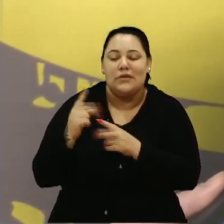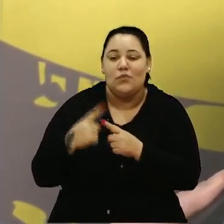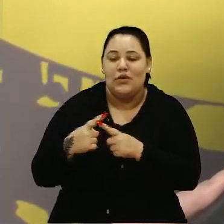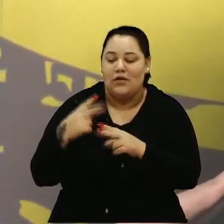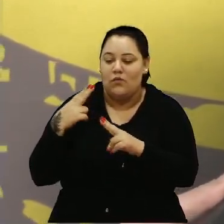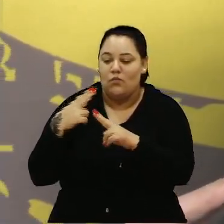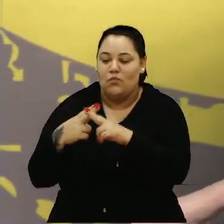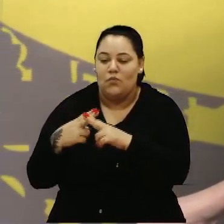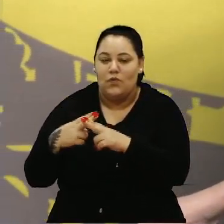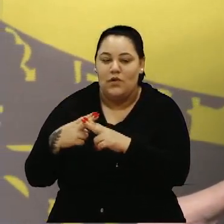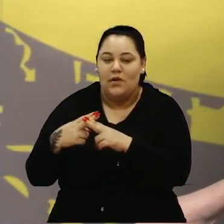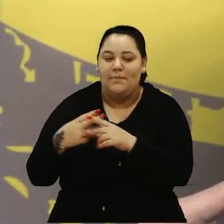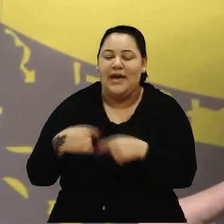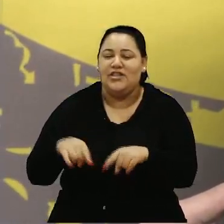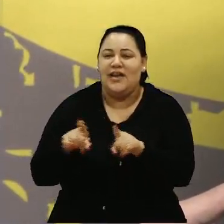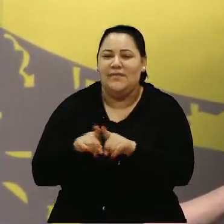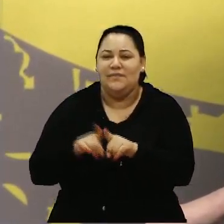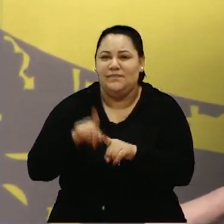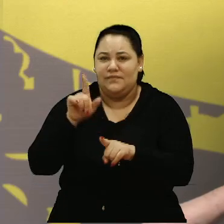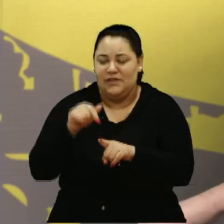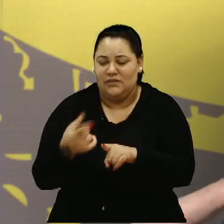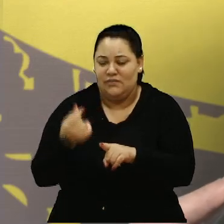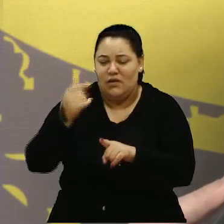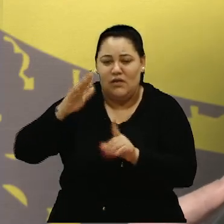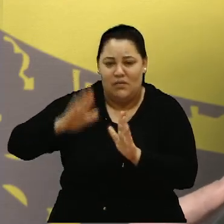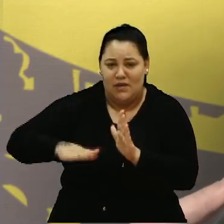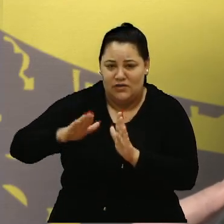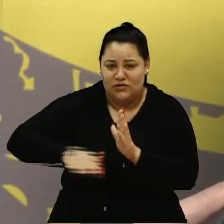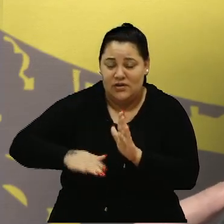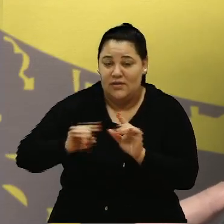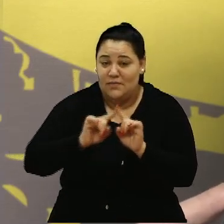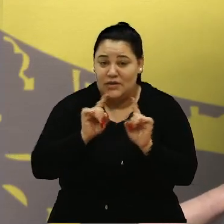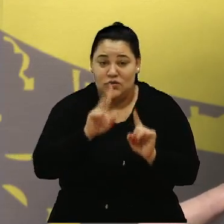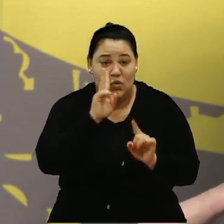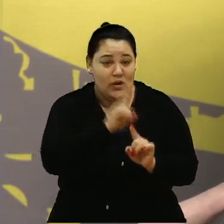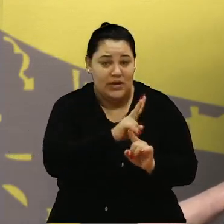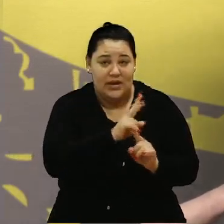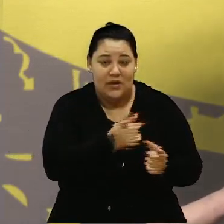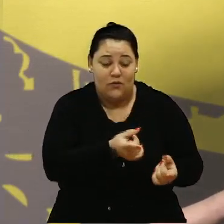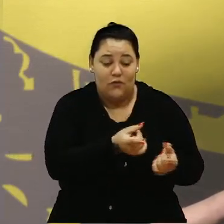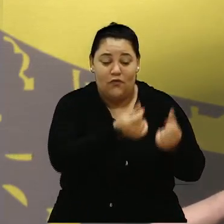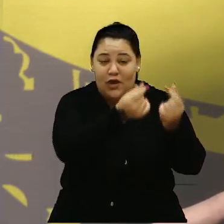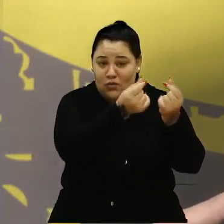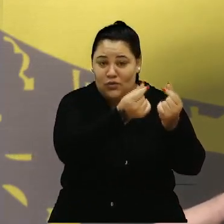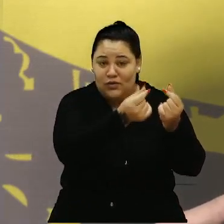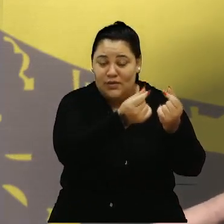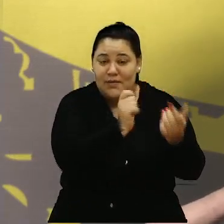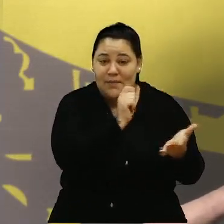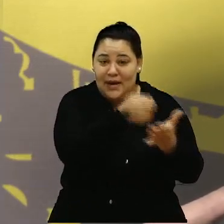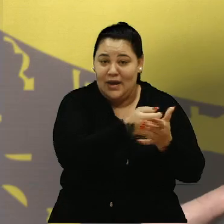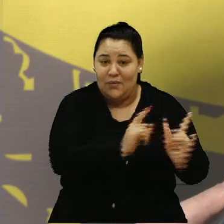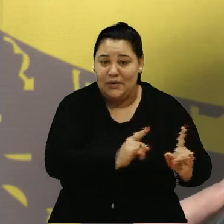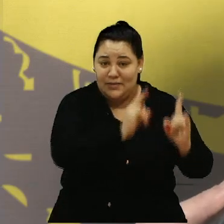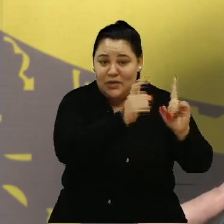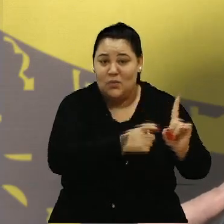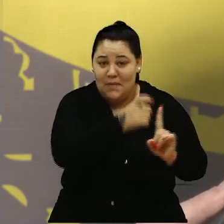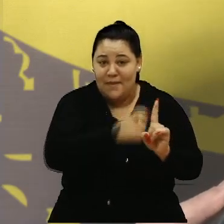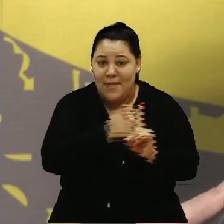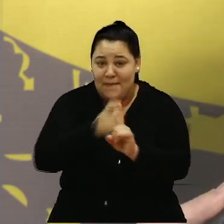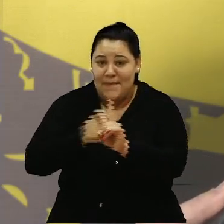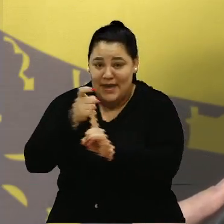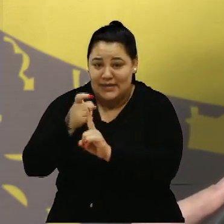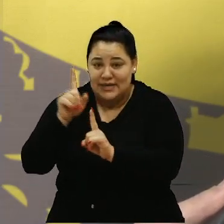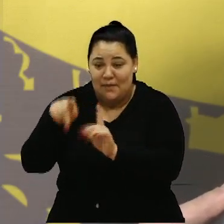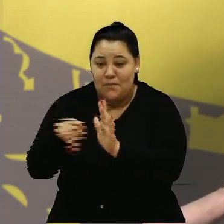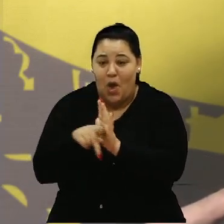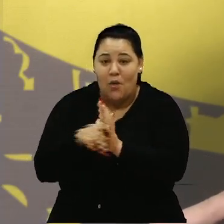do financiamento da Caixa, realmente ele é baixo. Mas se tu for pegar o valor do condomínio, ele é mais alto do que em muitos outros lugares da cidade. O próprio